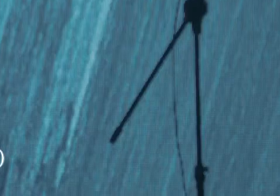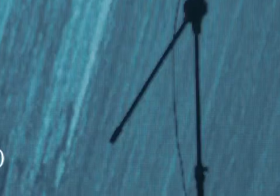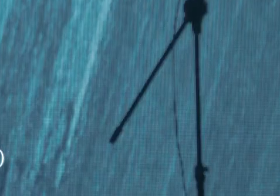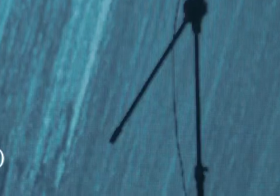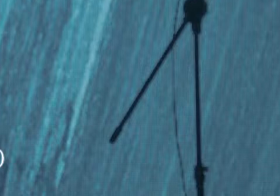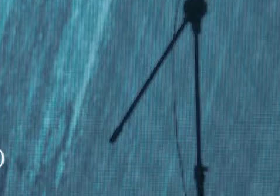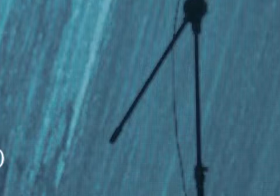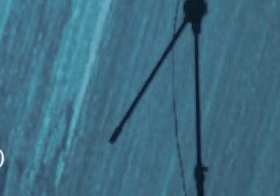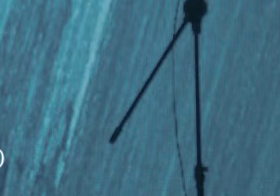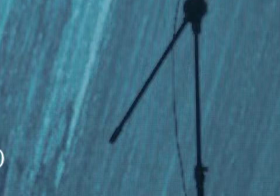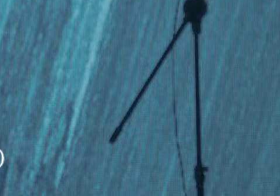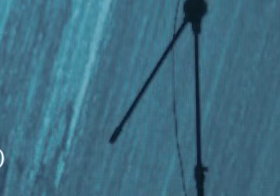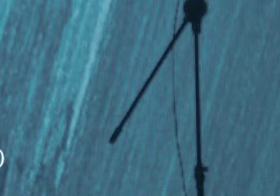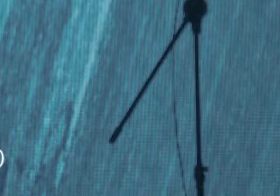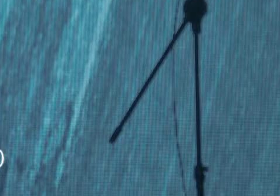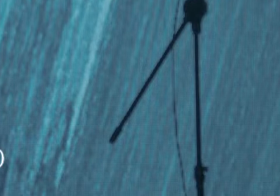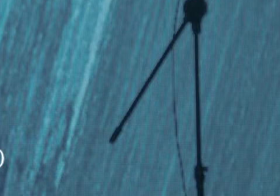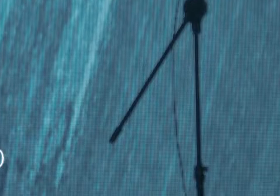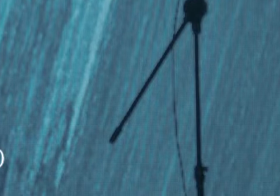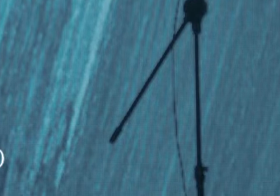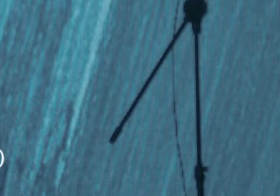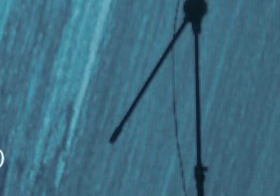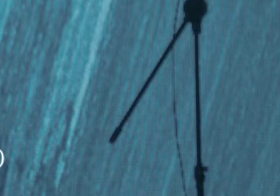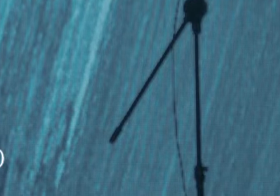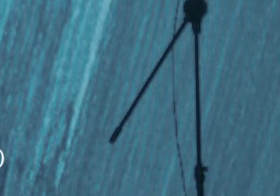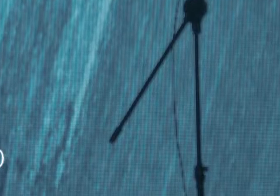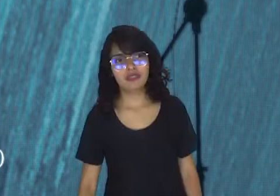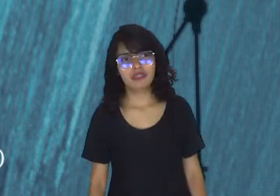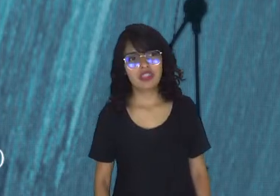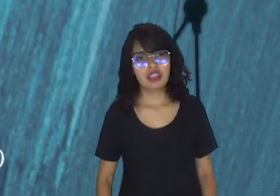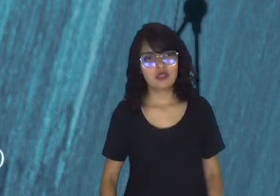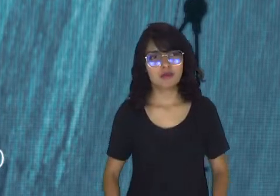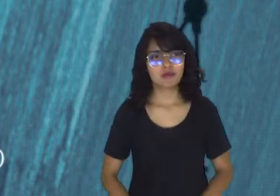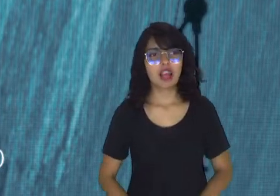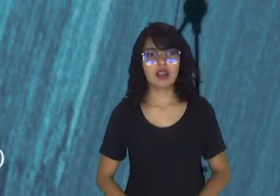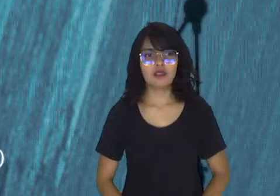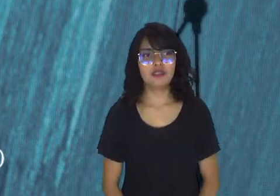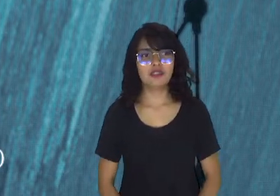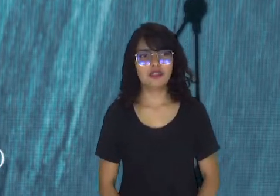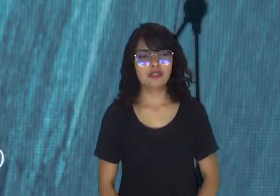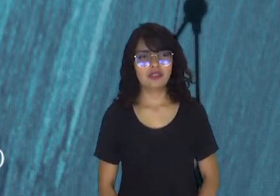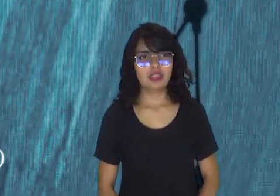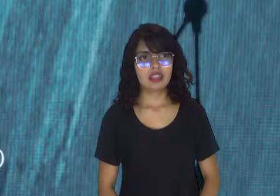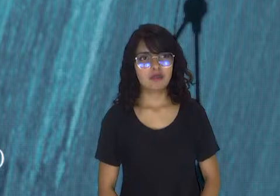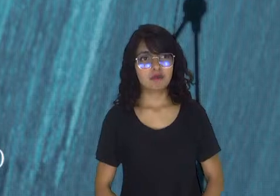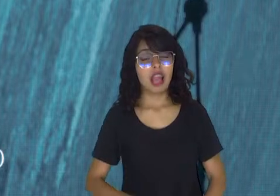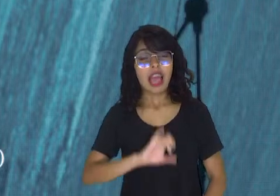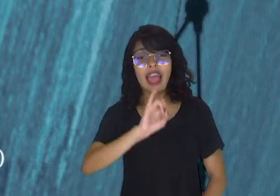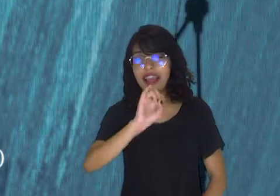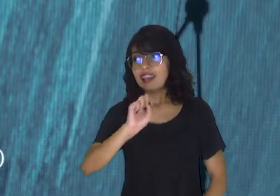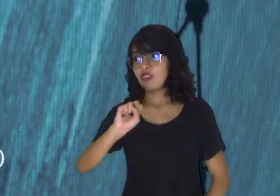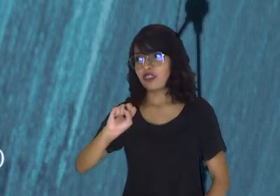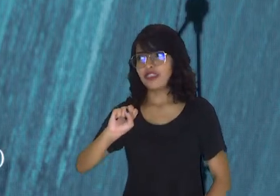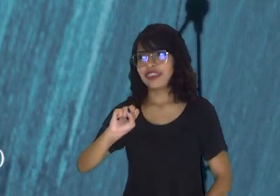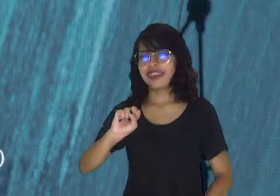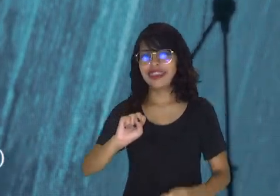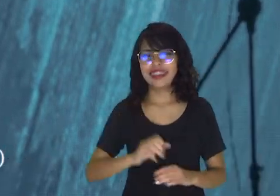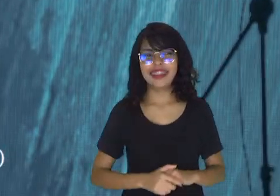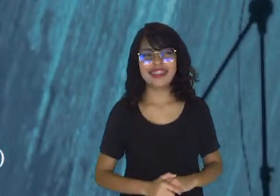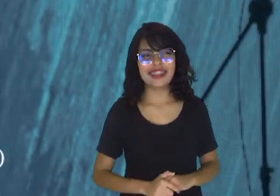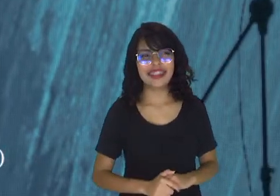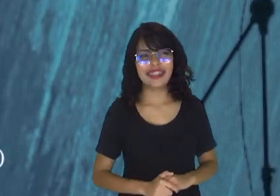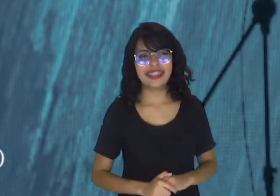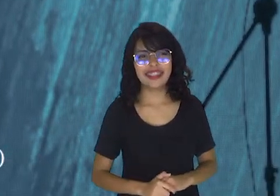olhando o invisível. Nós lemos aqui Isaías. Isaías foi um profeta que foi o que foi, porque ele via Jesus, ele via com os